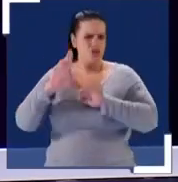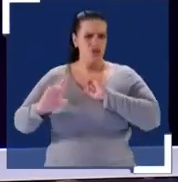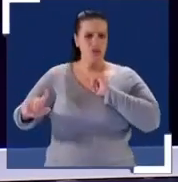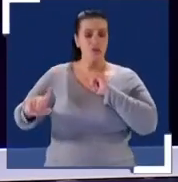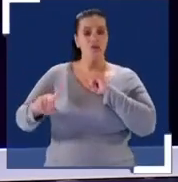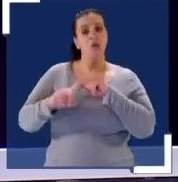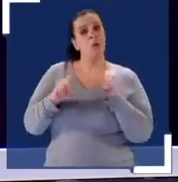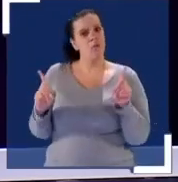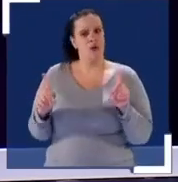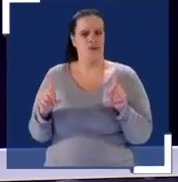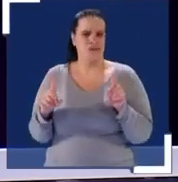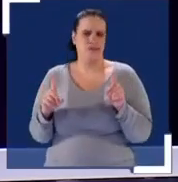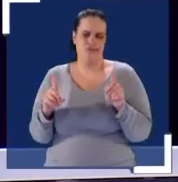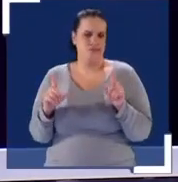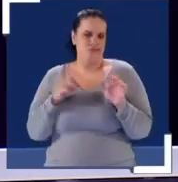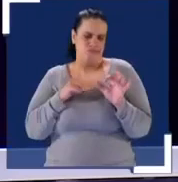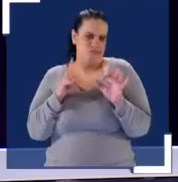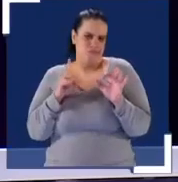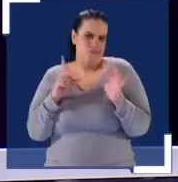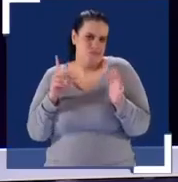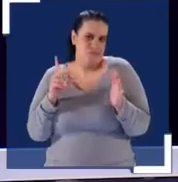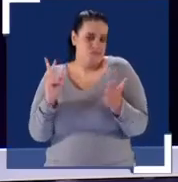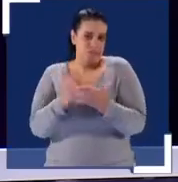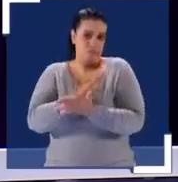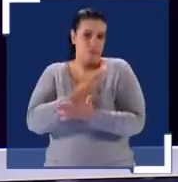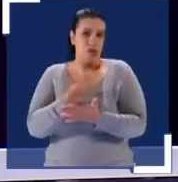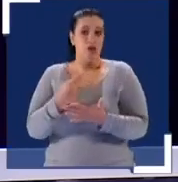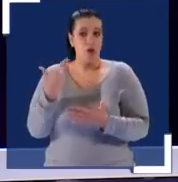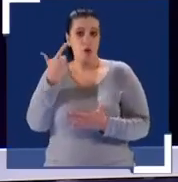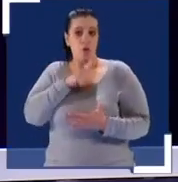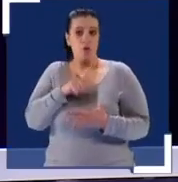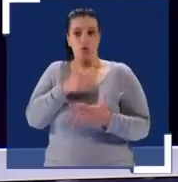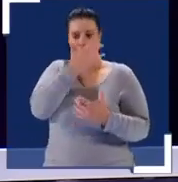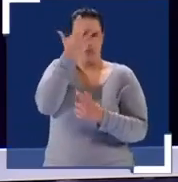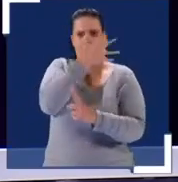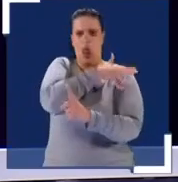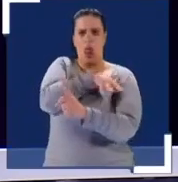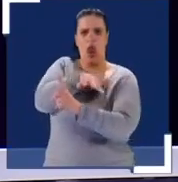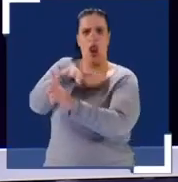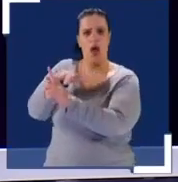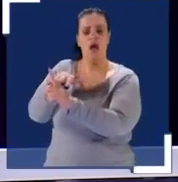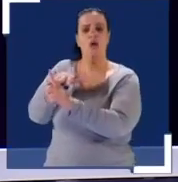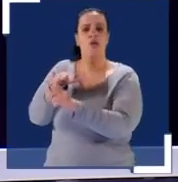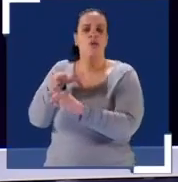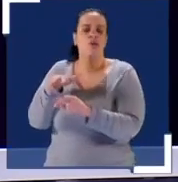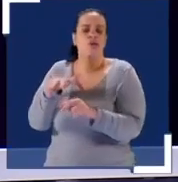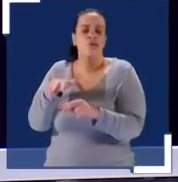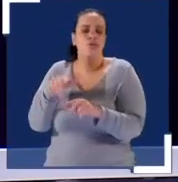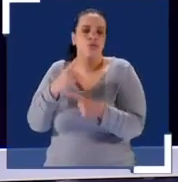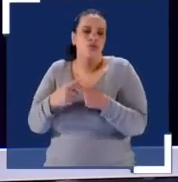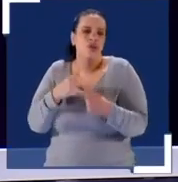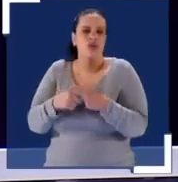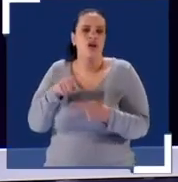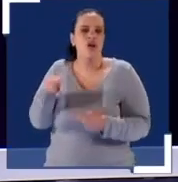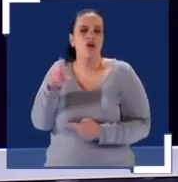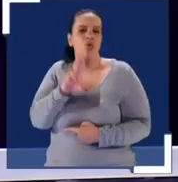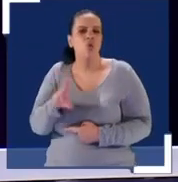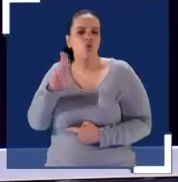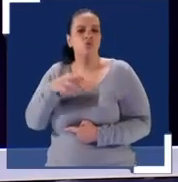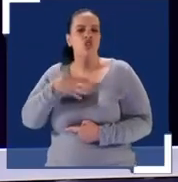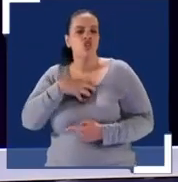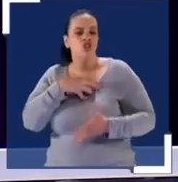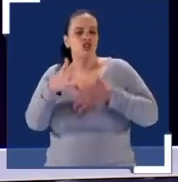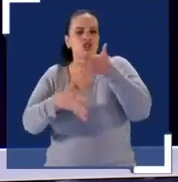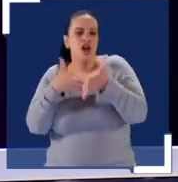Mas é inequívoco que, de alguma maneira, ele conseguiu juntar a população em cima de uma linguagem